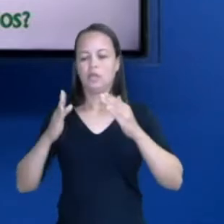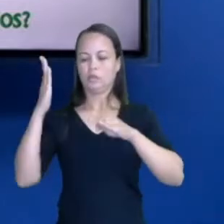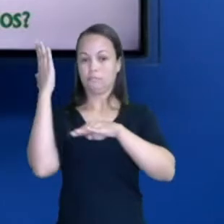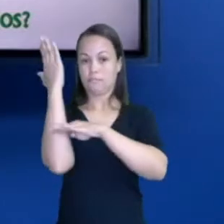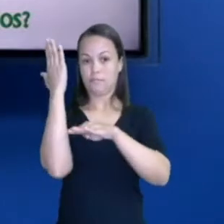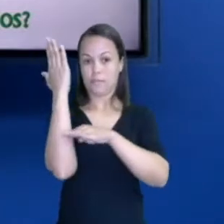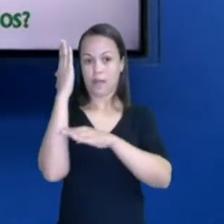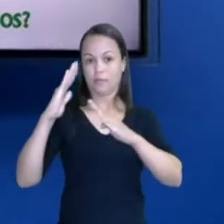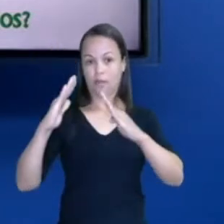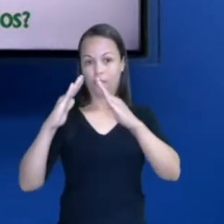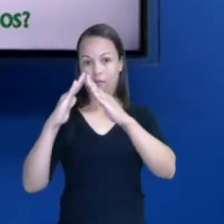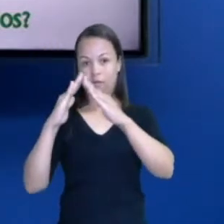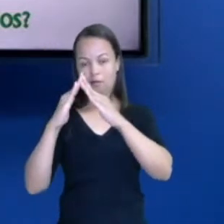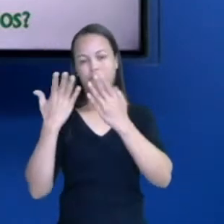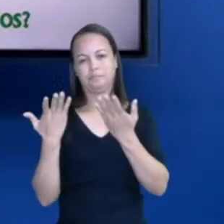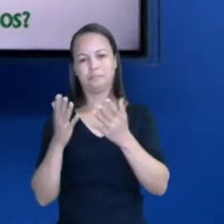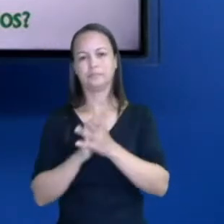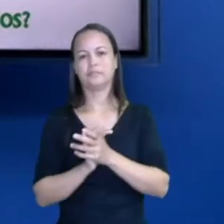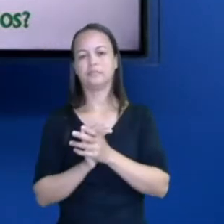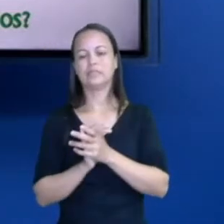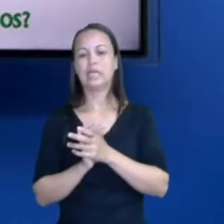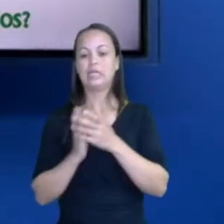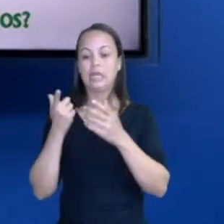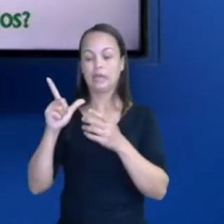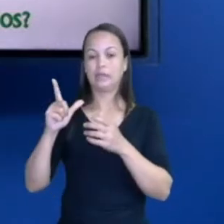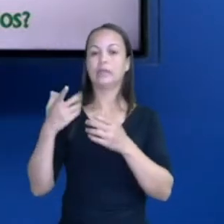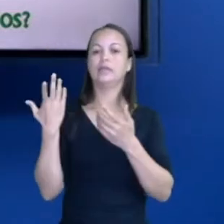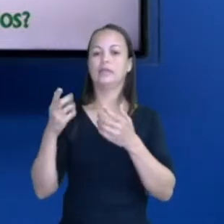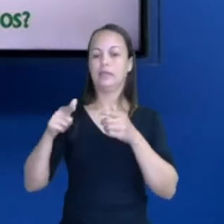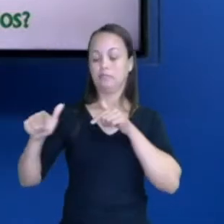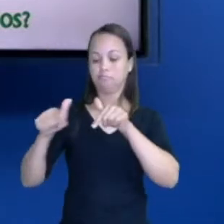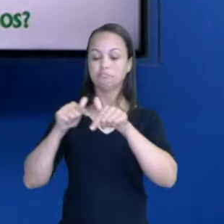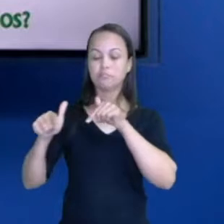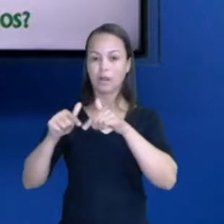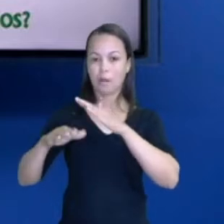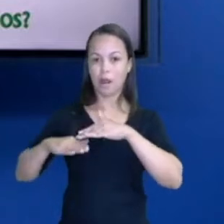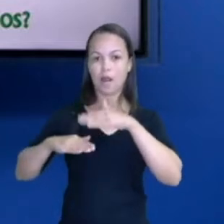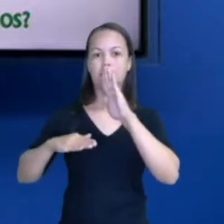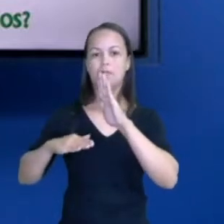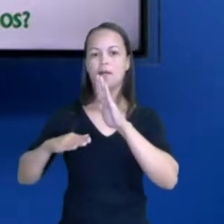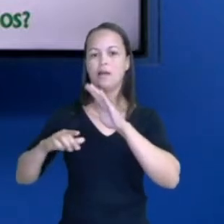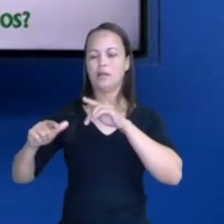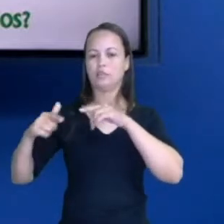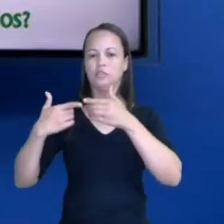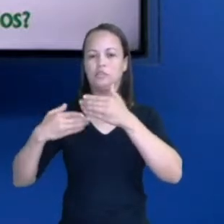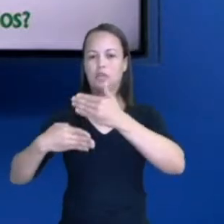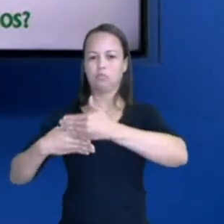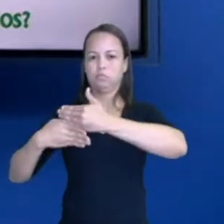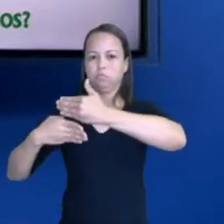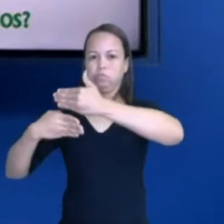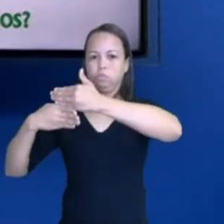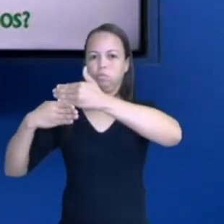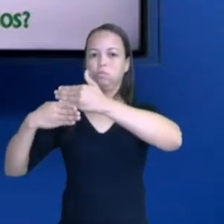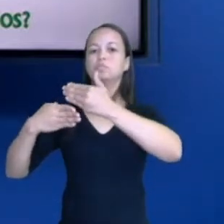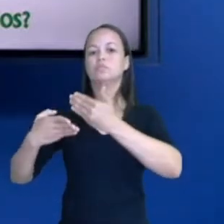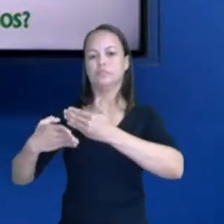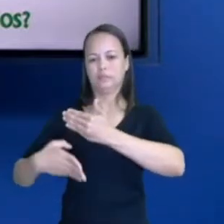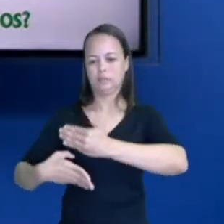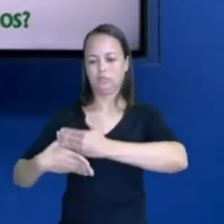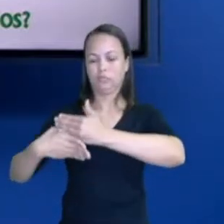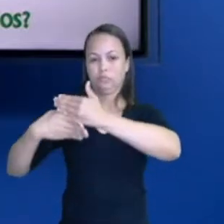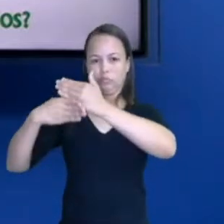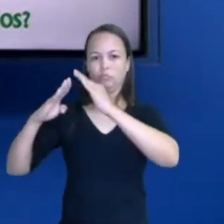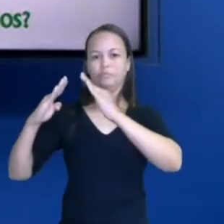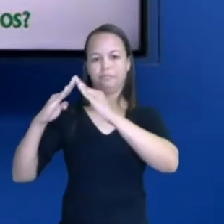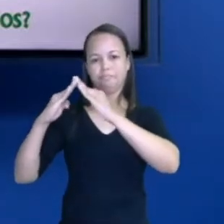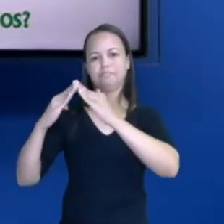casa construída mais rapidamente, e aquele que era mais trabalhador construiu a casinha de quê? A casinha de alvenaria, a casinha de tijolos,